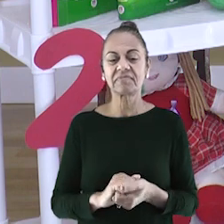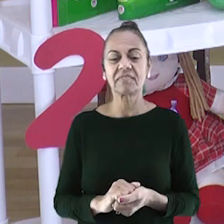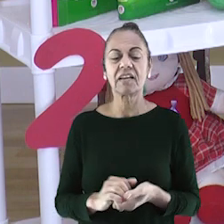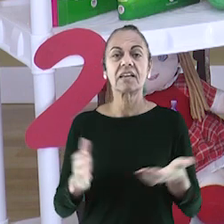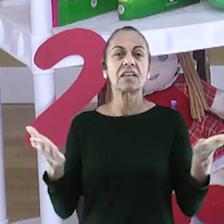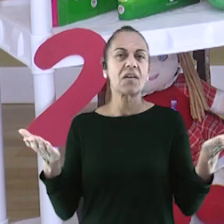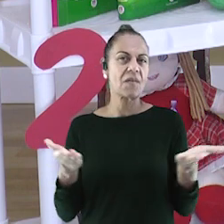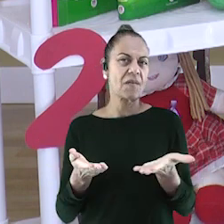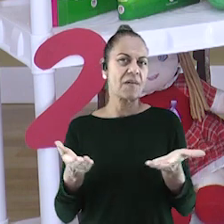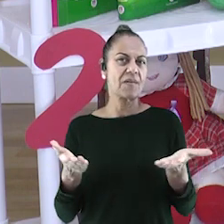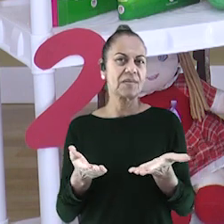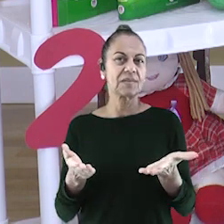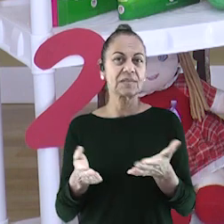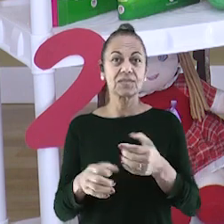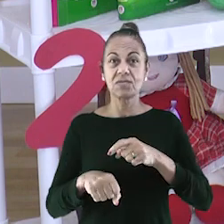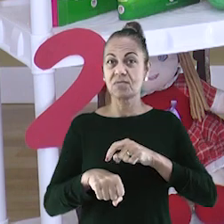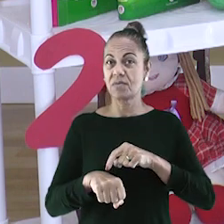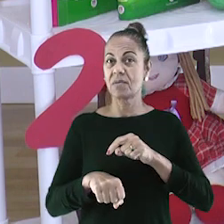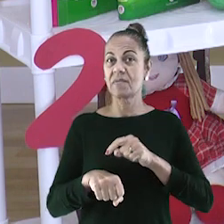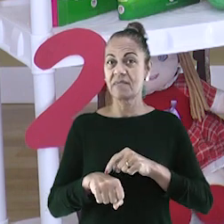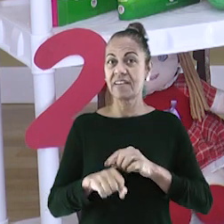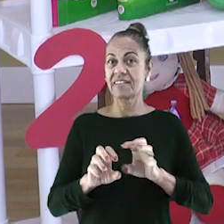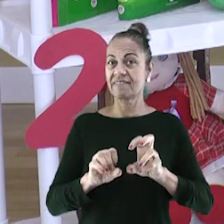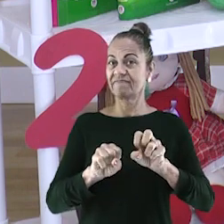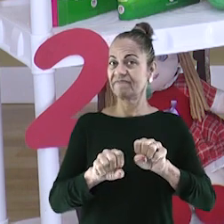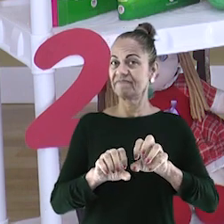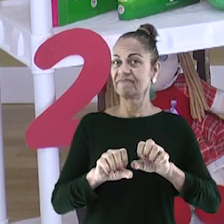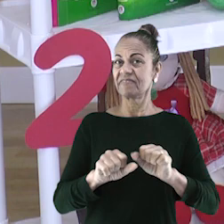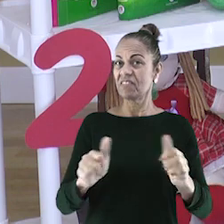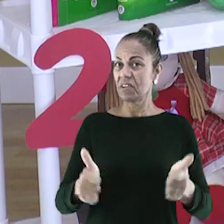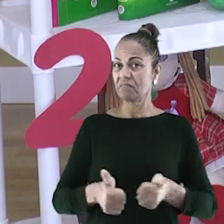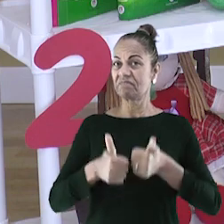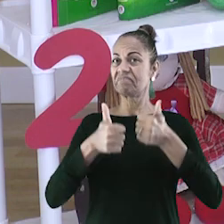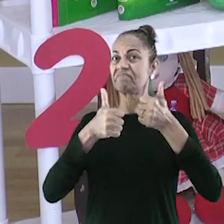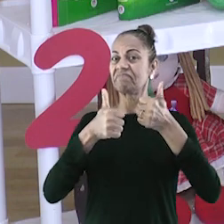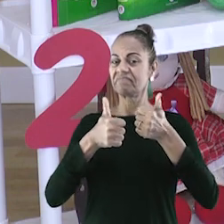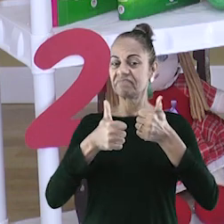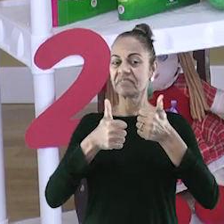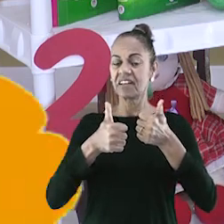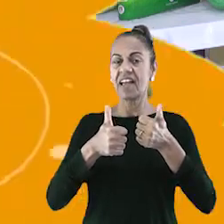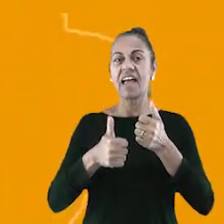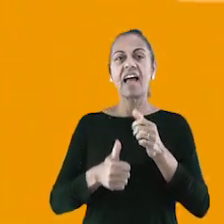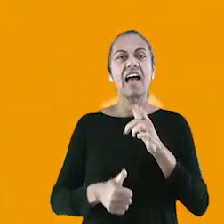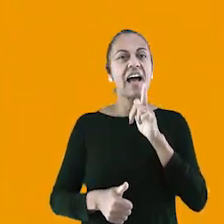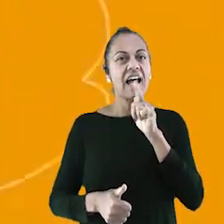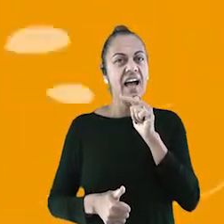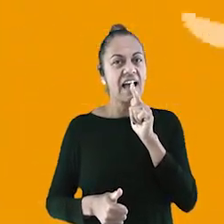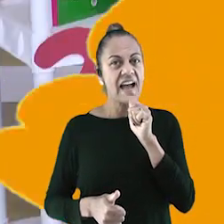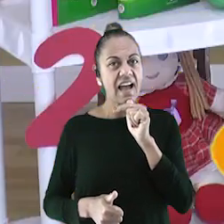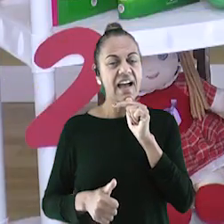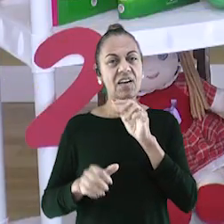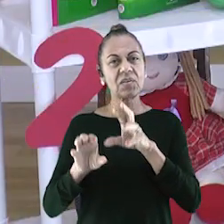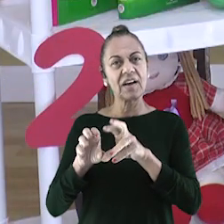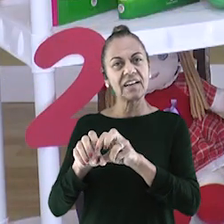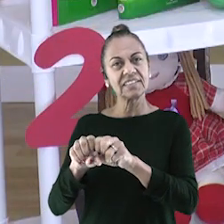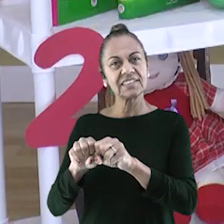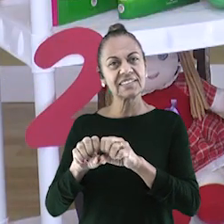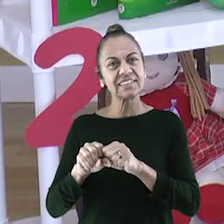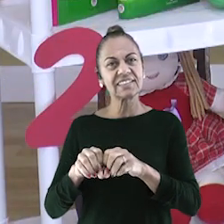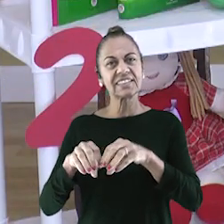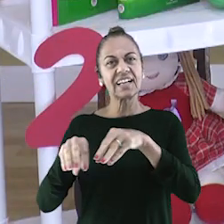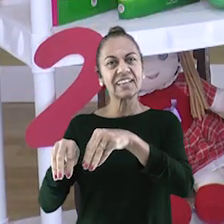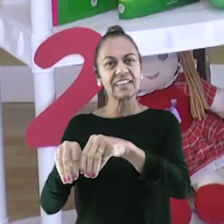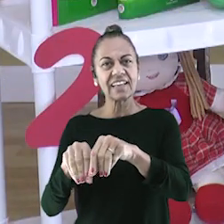é? Então, nosso Mão na Massa de hoje foi concluído com sucesso. Colocamos a mão na massa